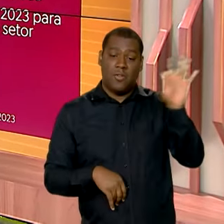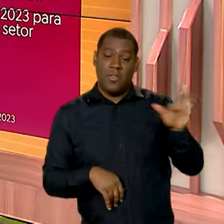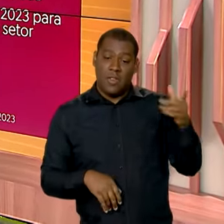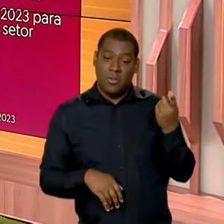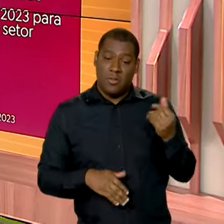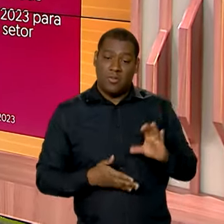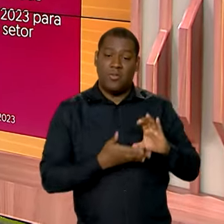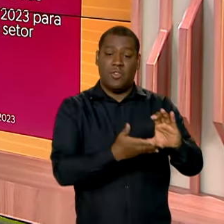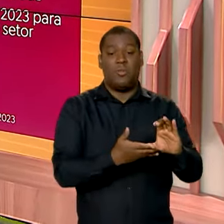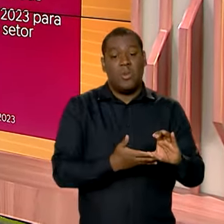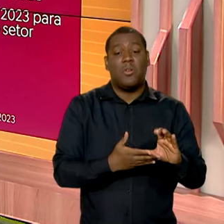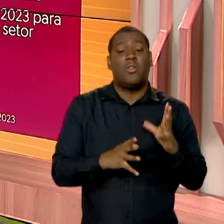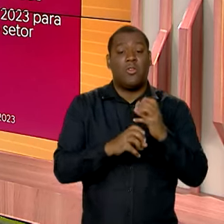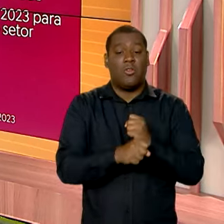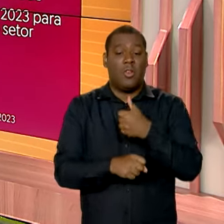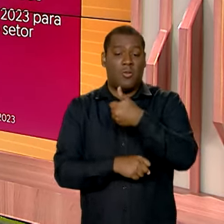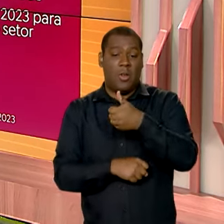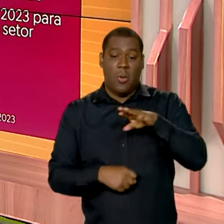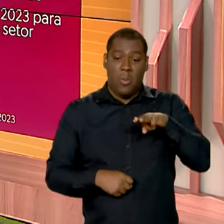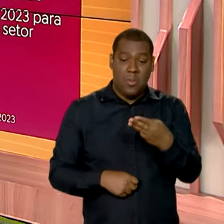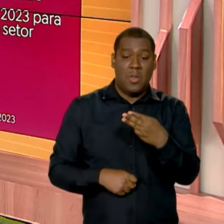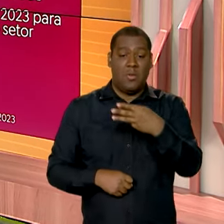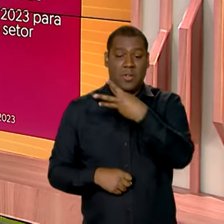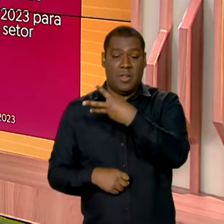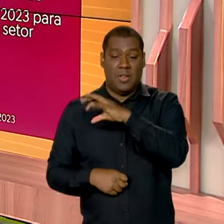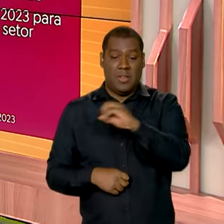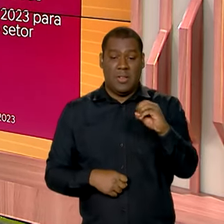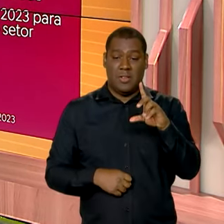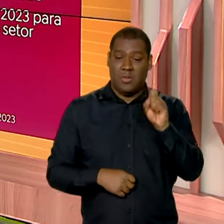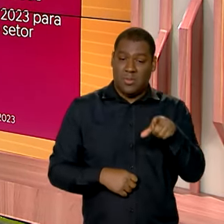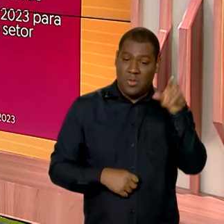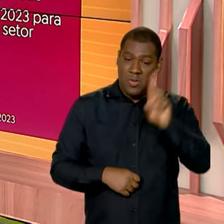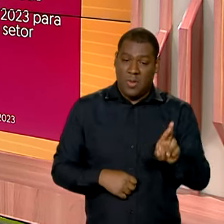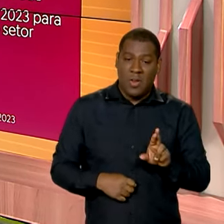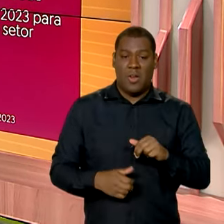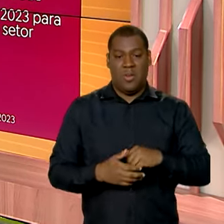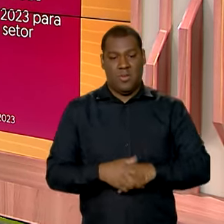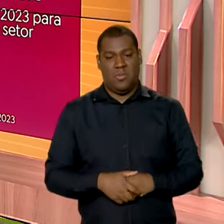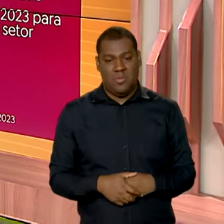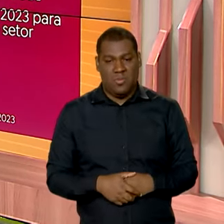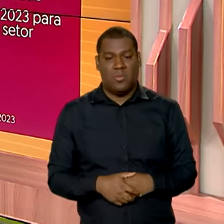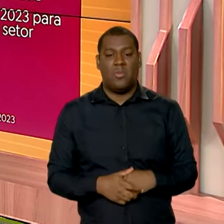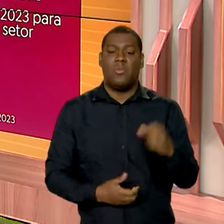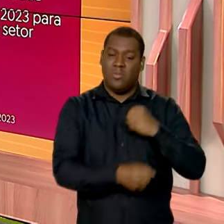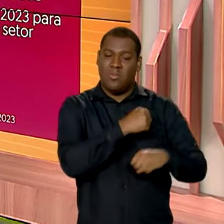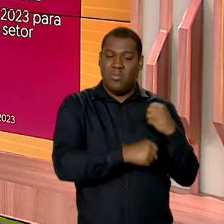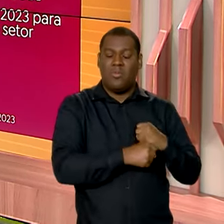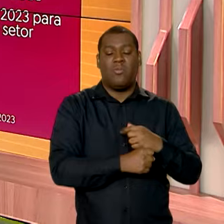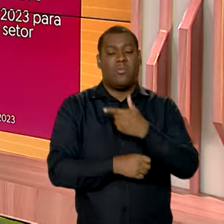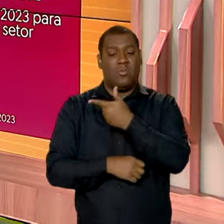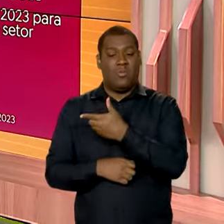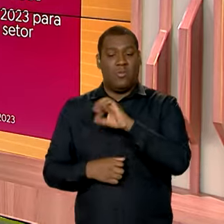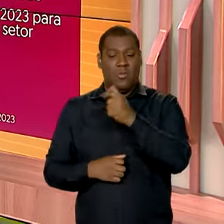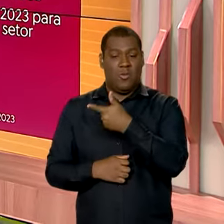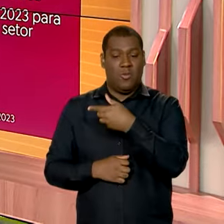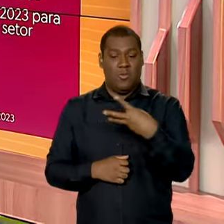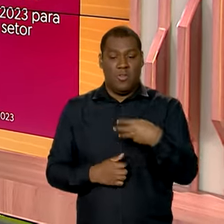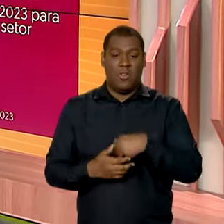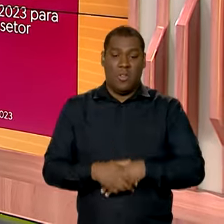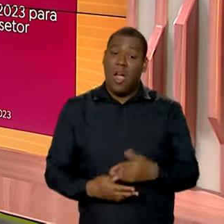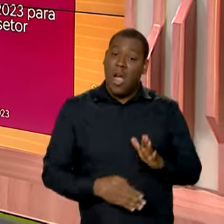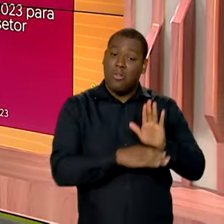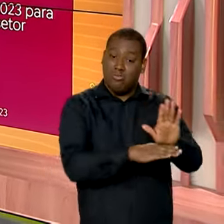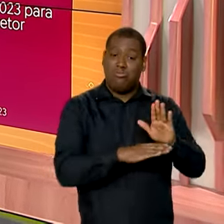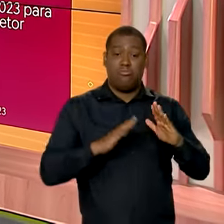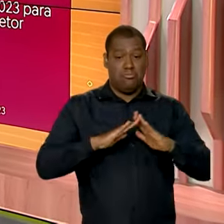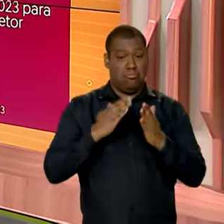R$1.300.000 foram repassados para compras nas escolas, compras de pequeno valor em 2023. 120 escolas beneficiadas,